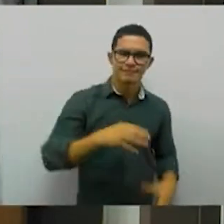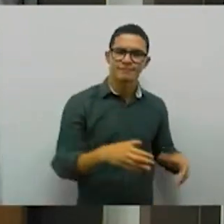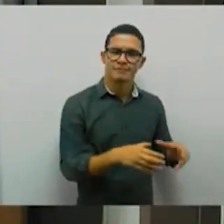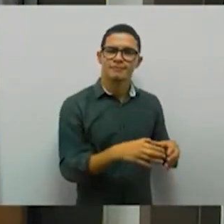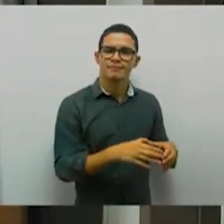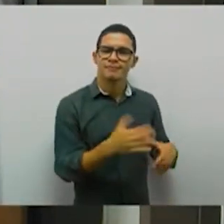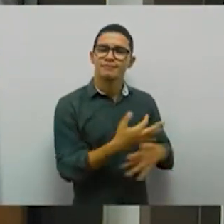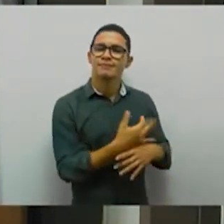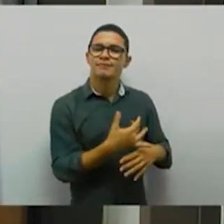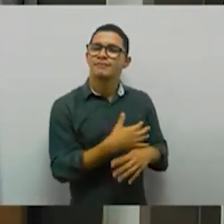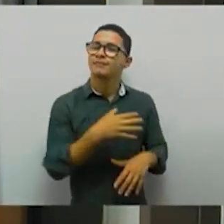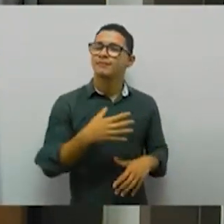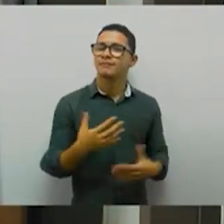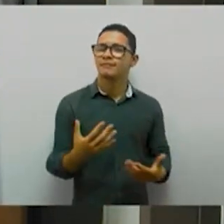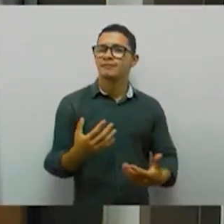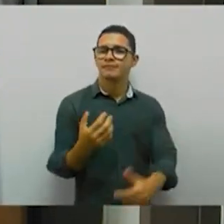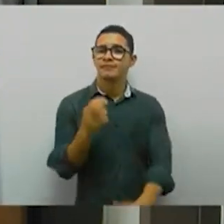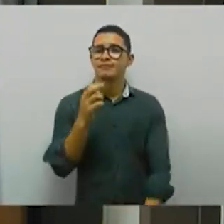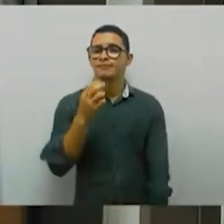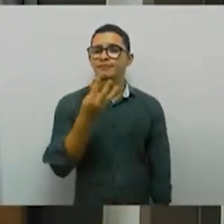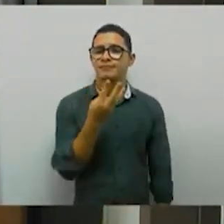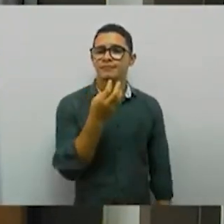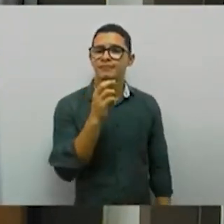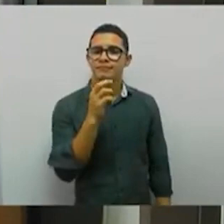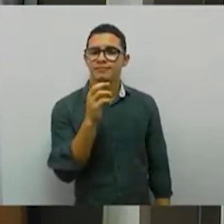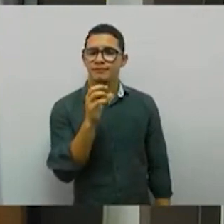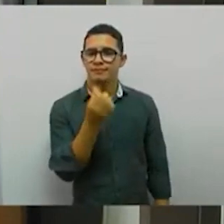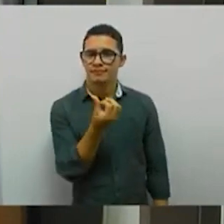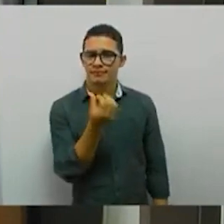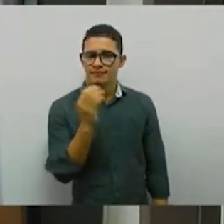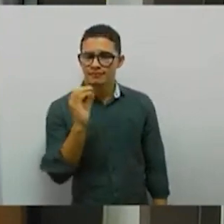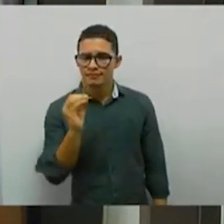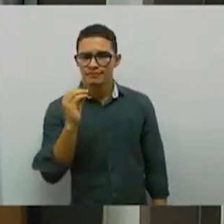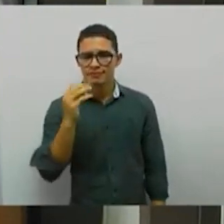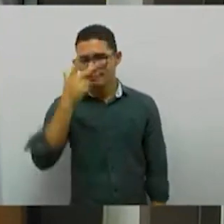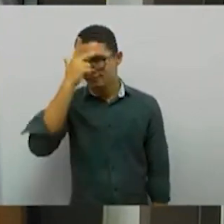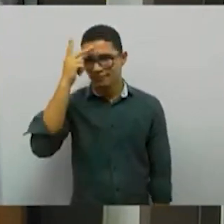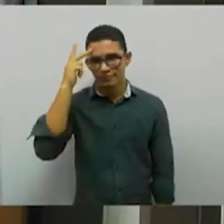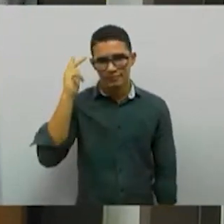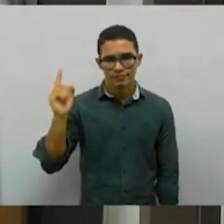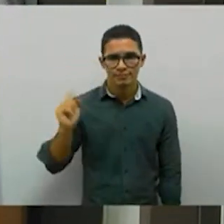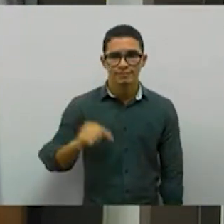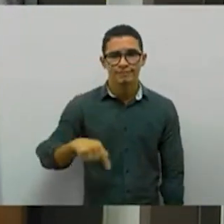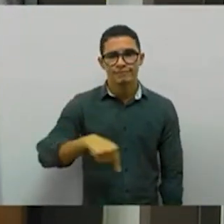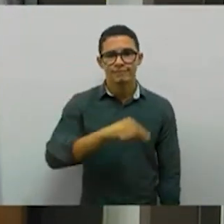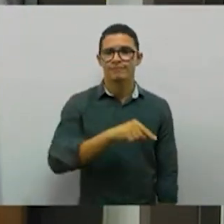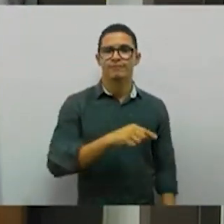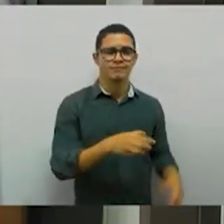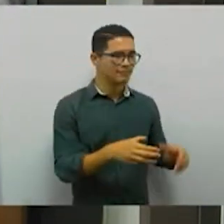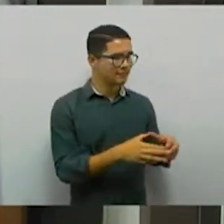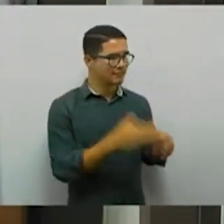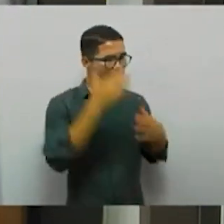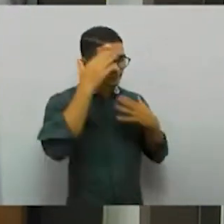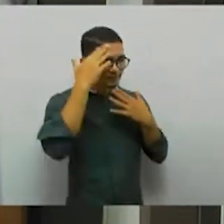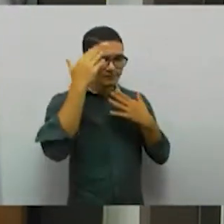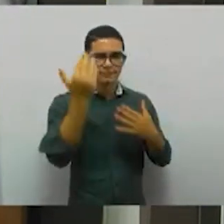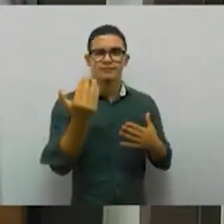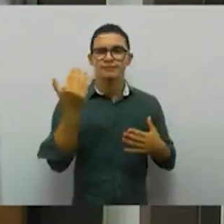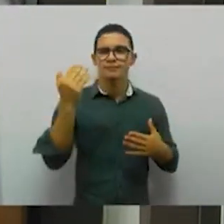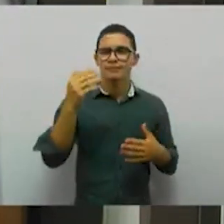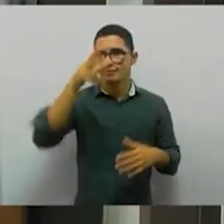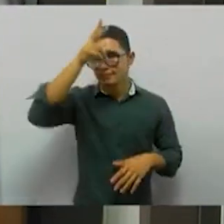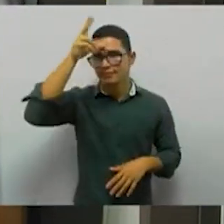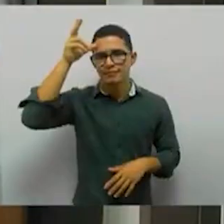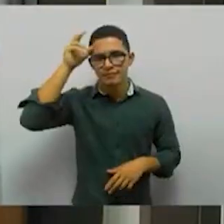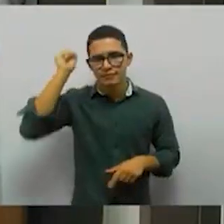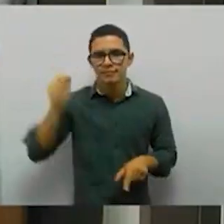360 eh usuários na pestal eh obrigada a Prefeitura Municipal de angra dos jeis também que é Nossa